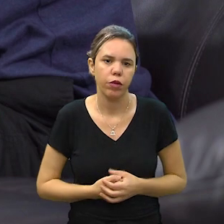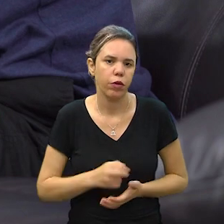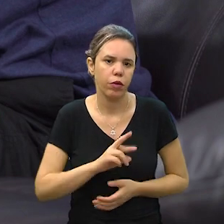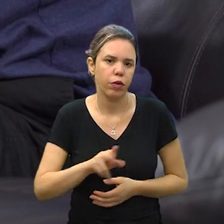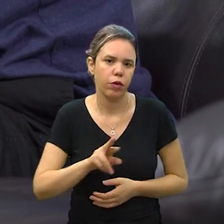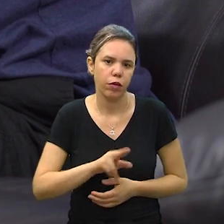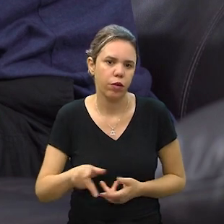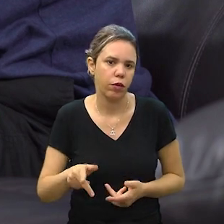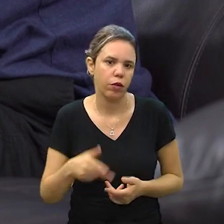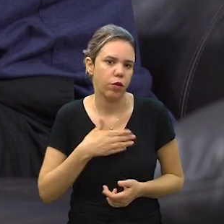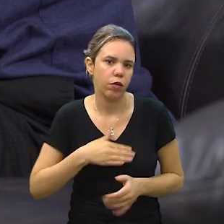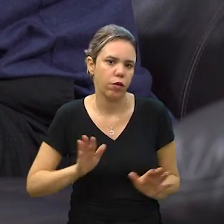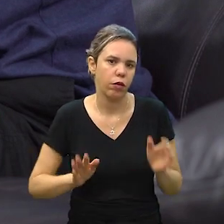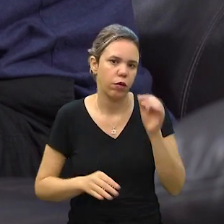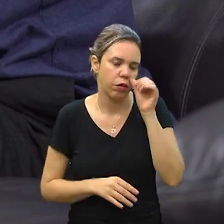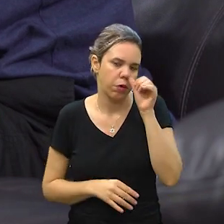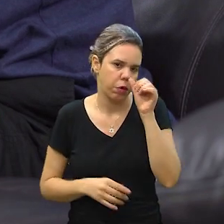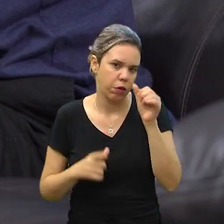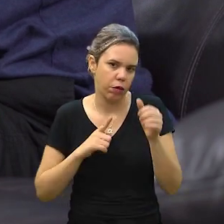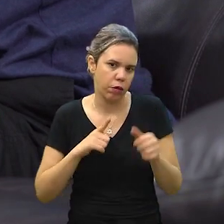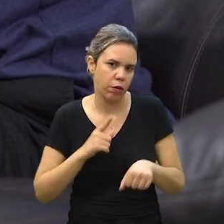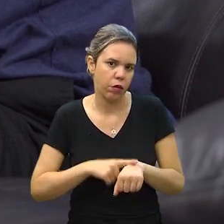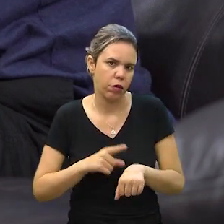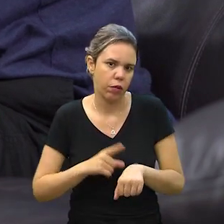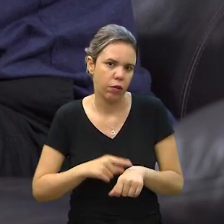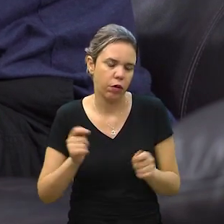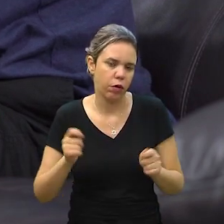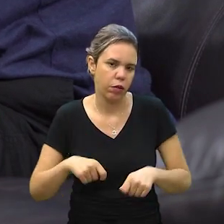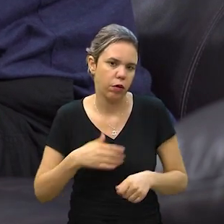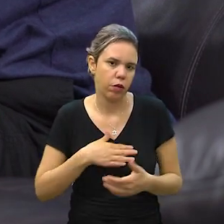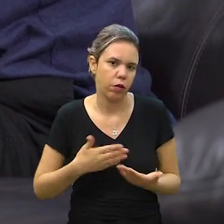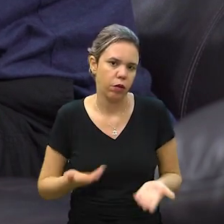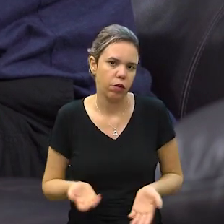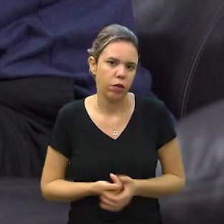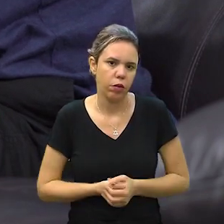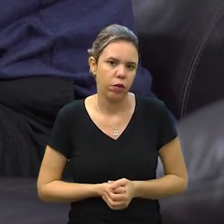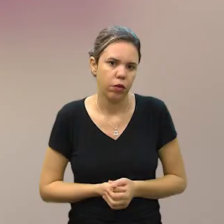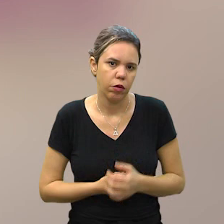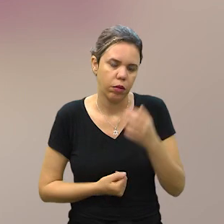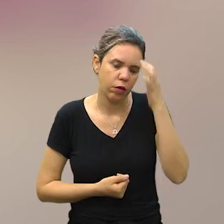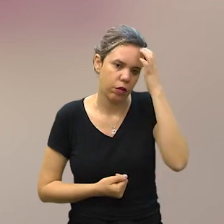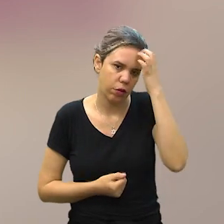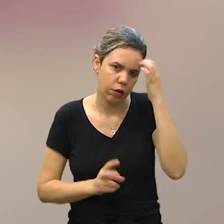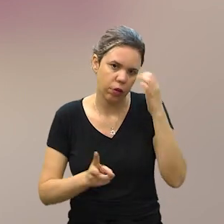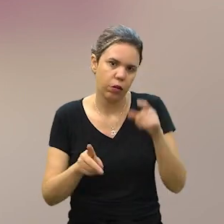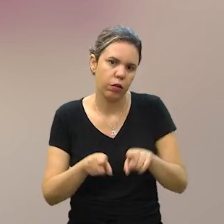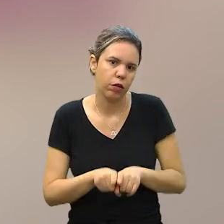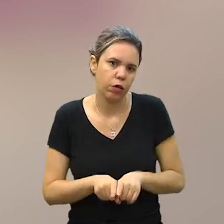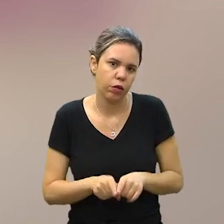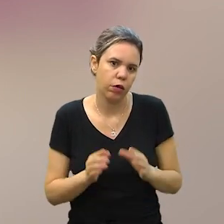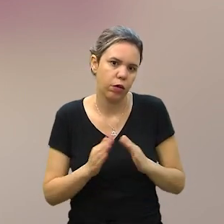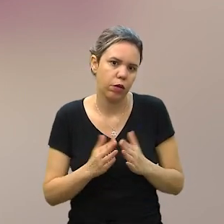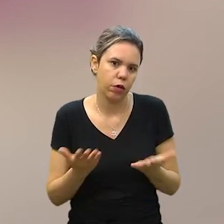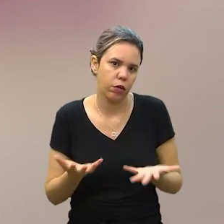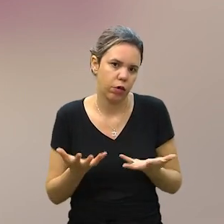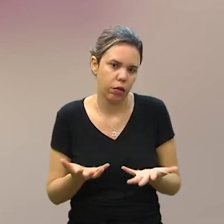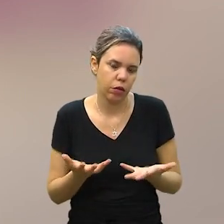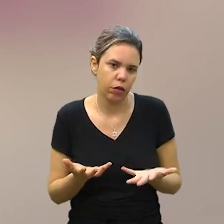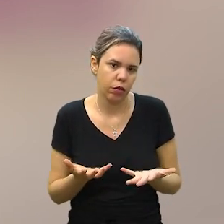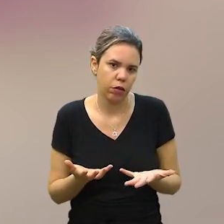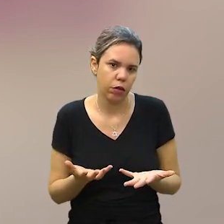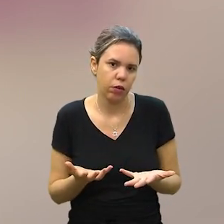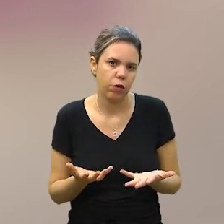jovem não é algo tão prazeroso, né? Tem os momentos que são prazerosos, mas ficar constantemente em casa, eles